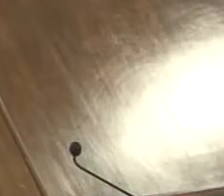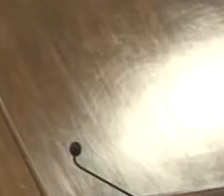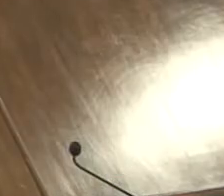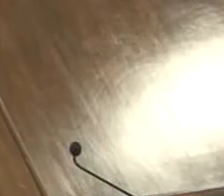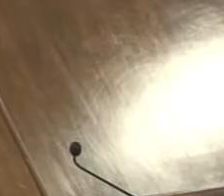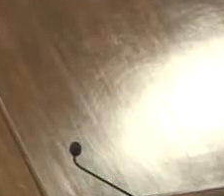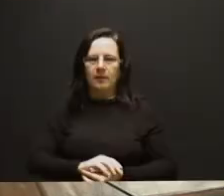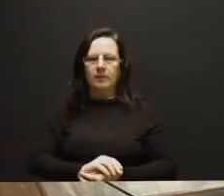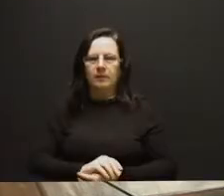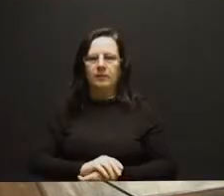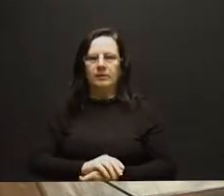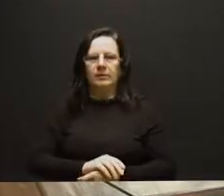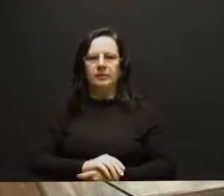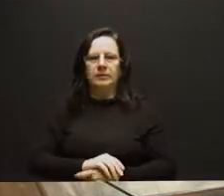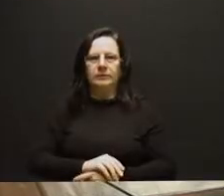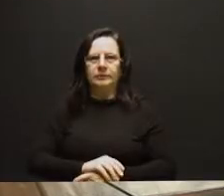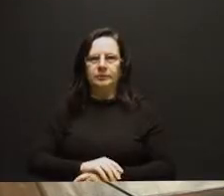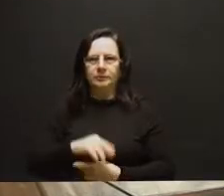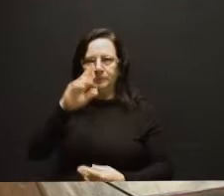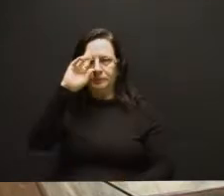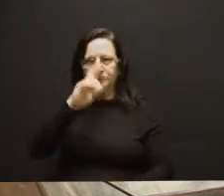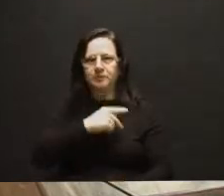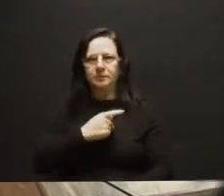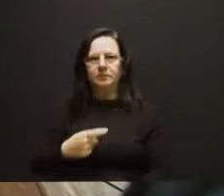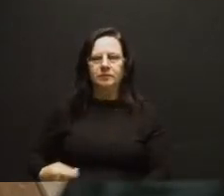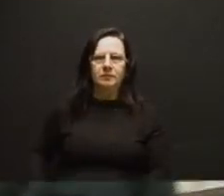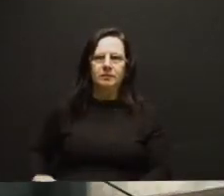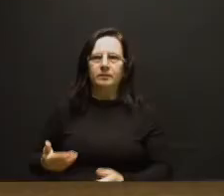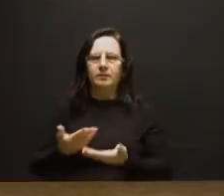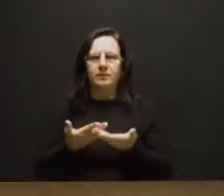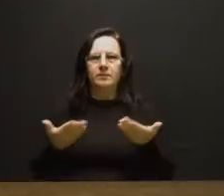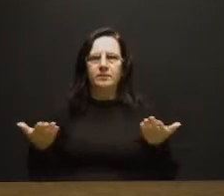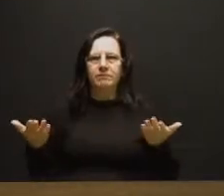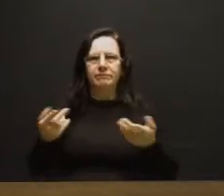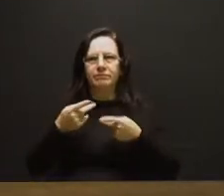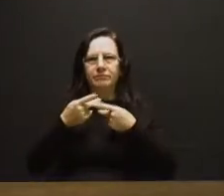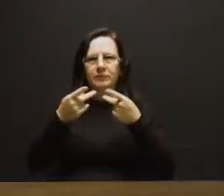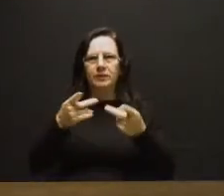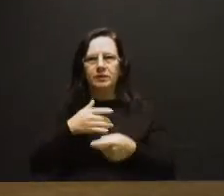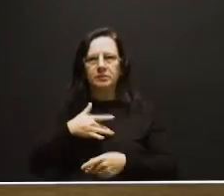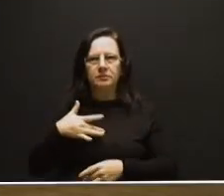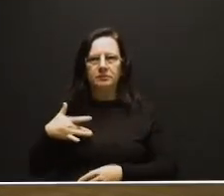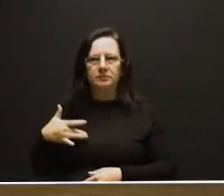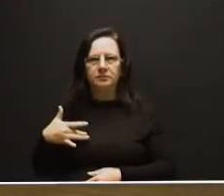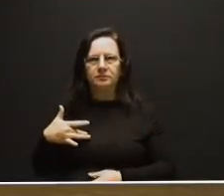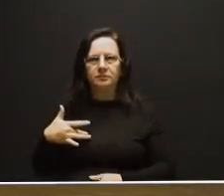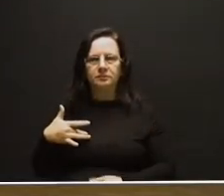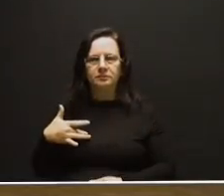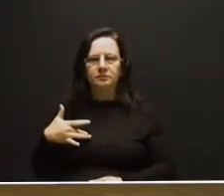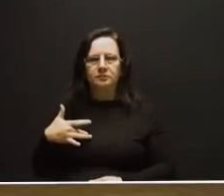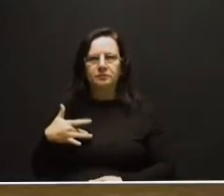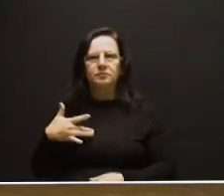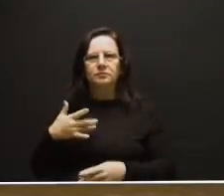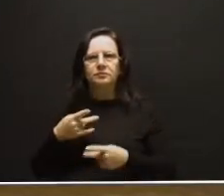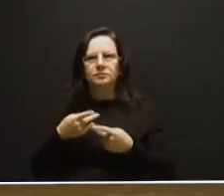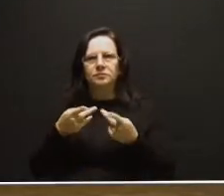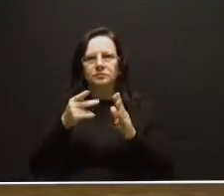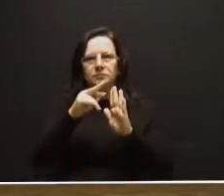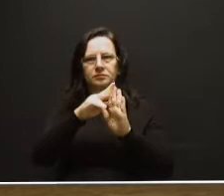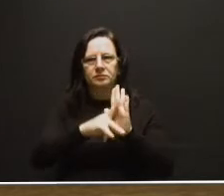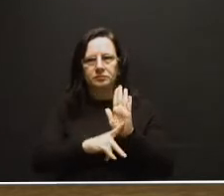é o presidente nobres pares e falar dele e saúde já quero aqui declarar meu voto